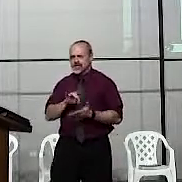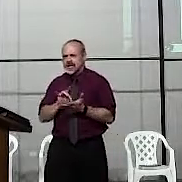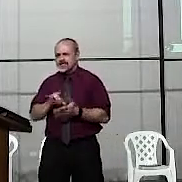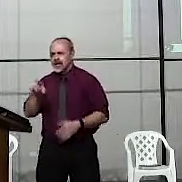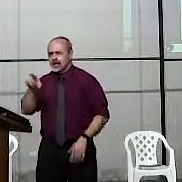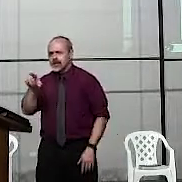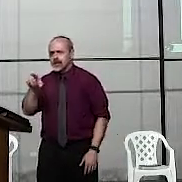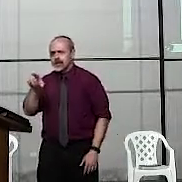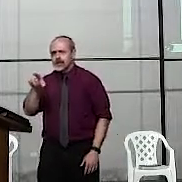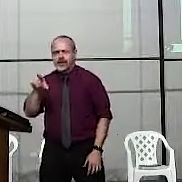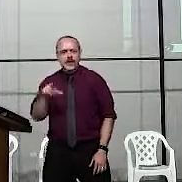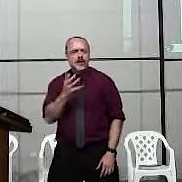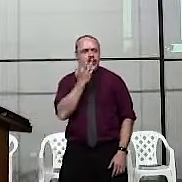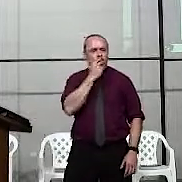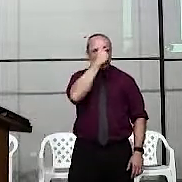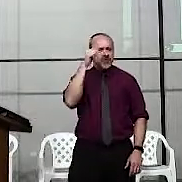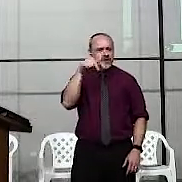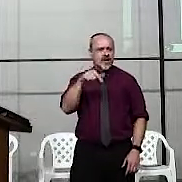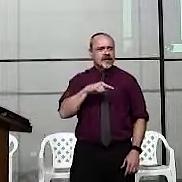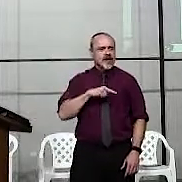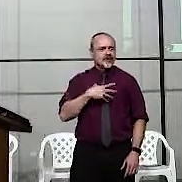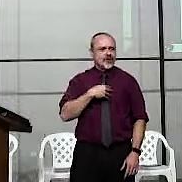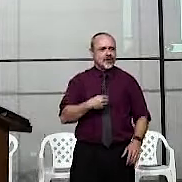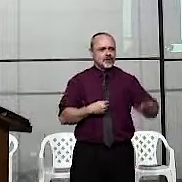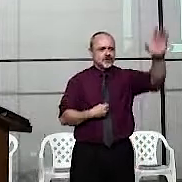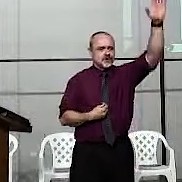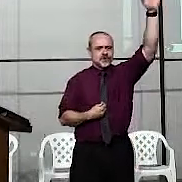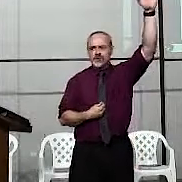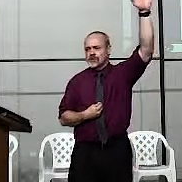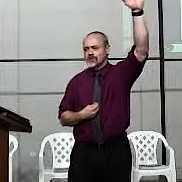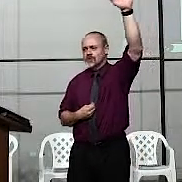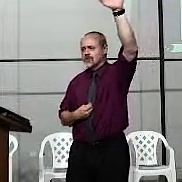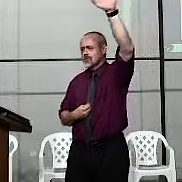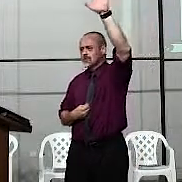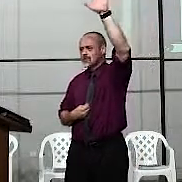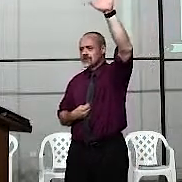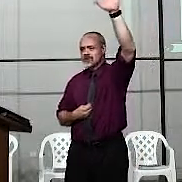Puro. Tem certeza? Quantas pessoas aqui têm filhos?